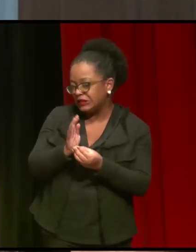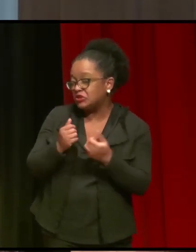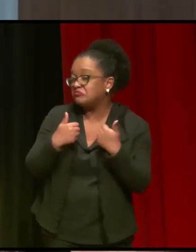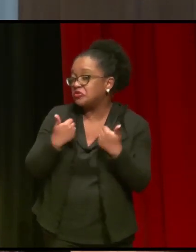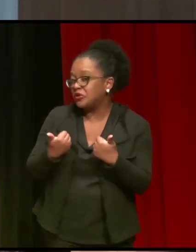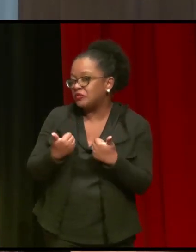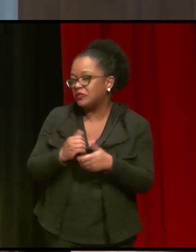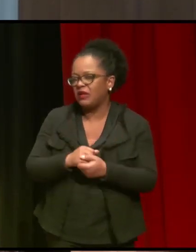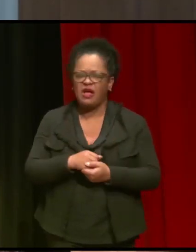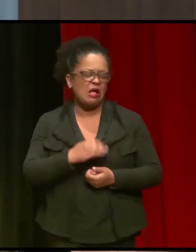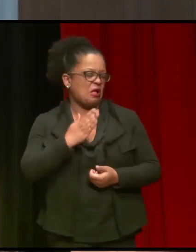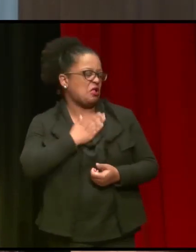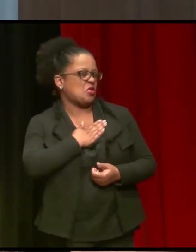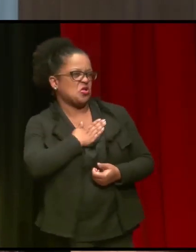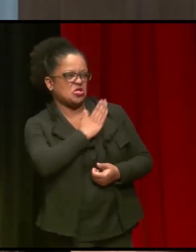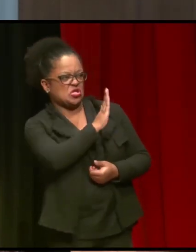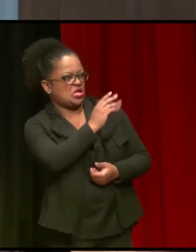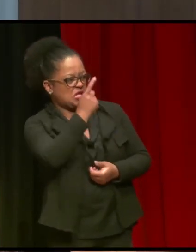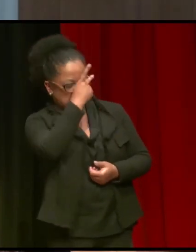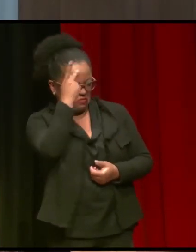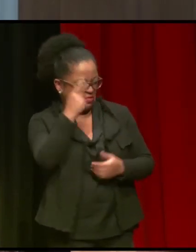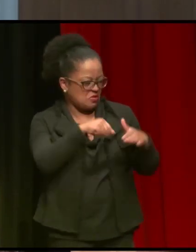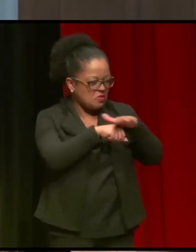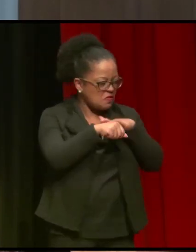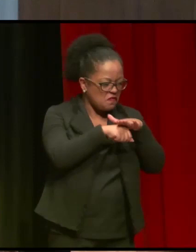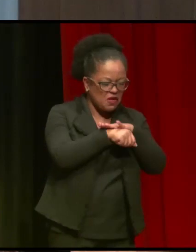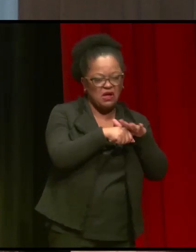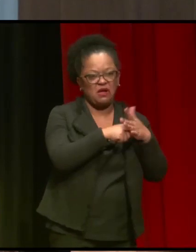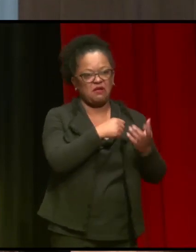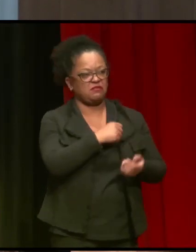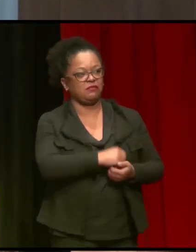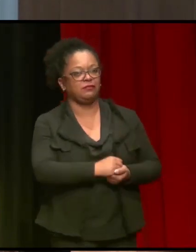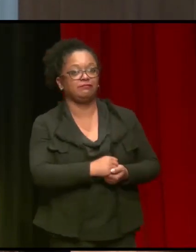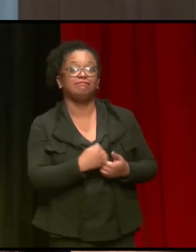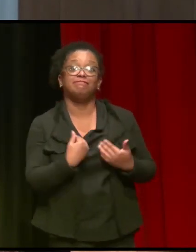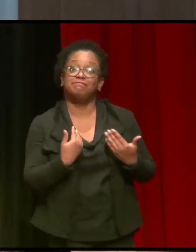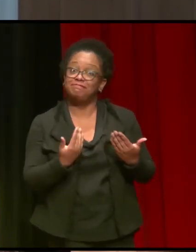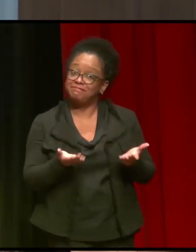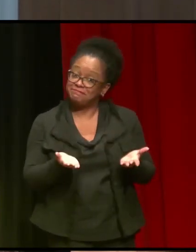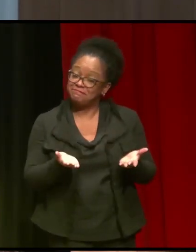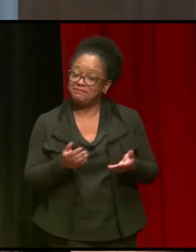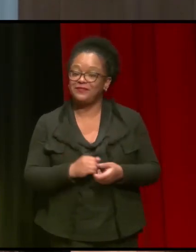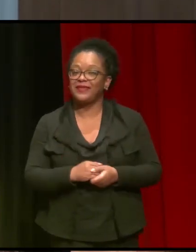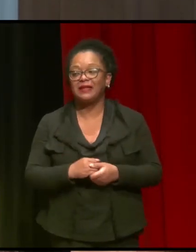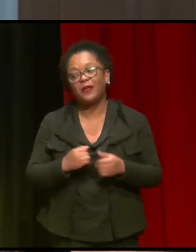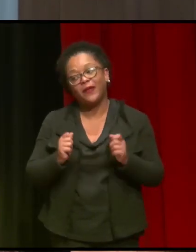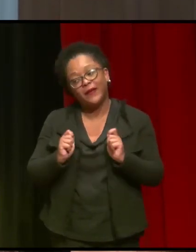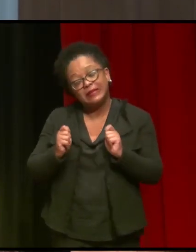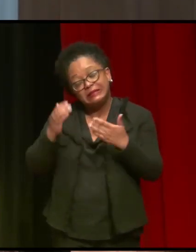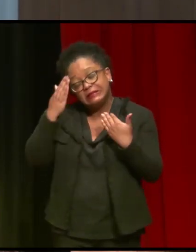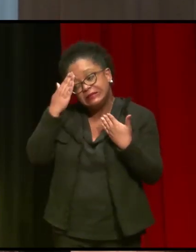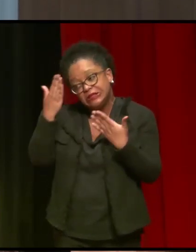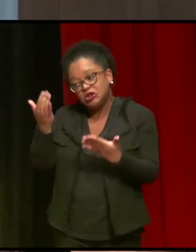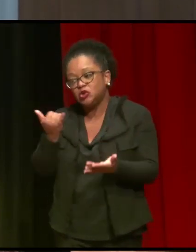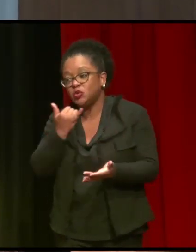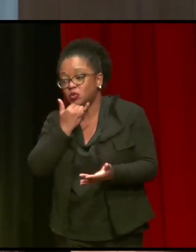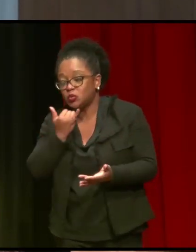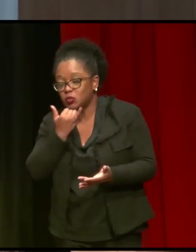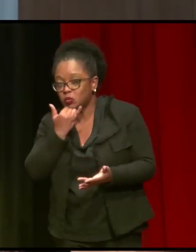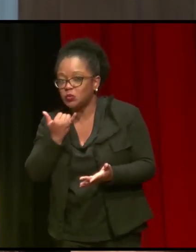ter perguntado. Agora vai escutar, rapaz. Né? Tudo bem, agradece, desculpa, vamos fazer uma coisa